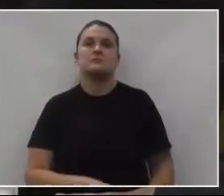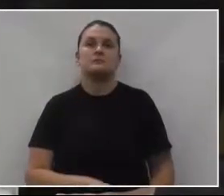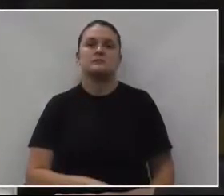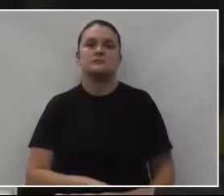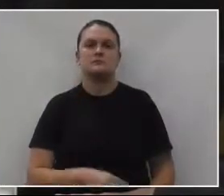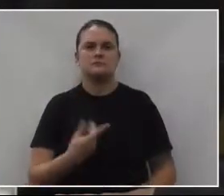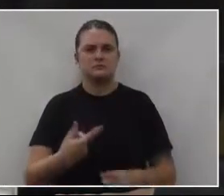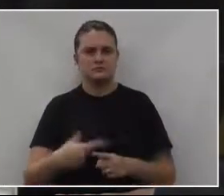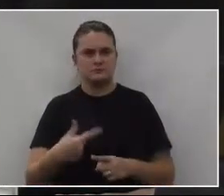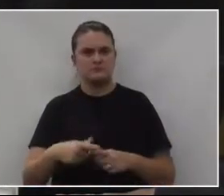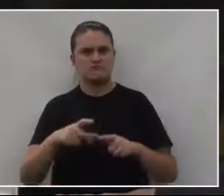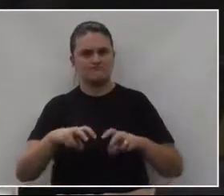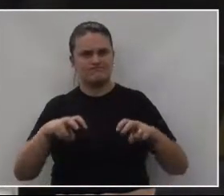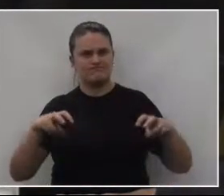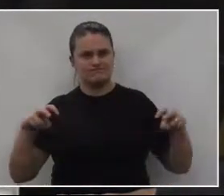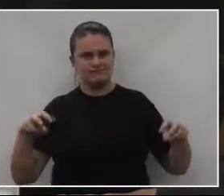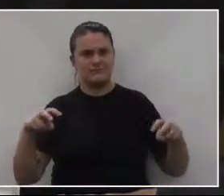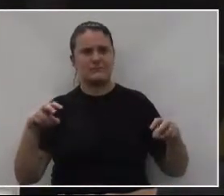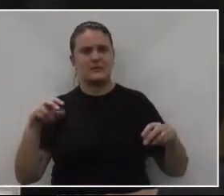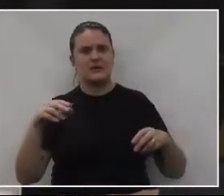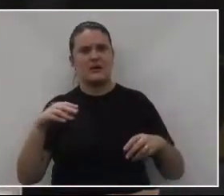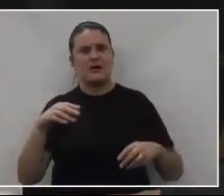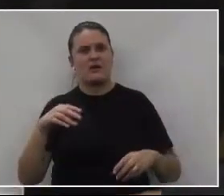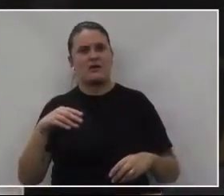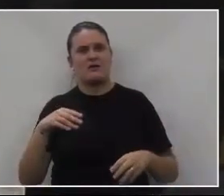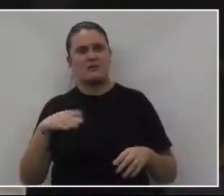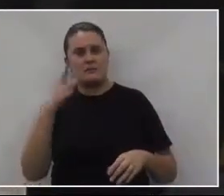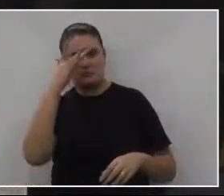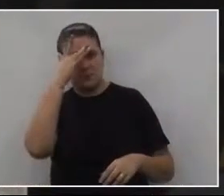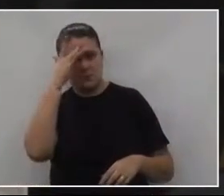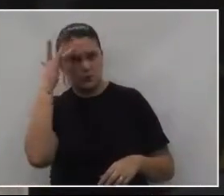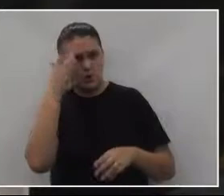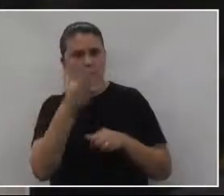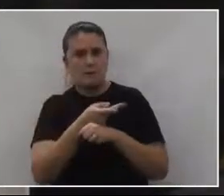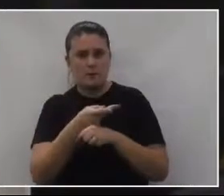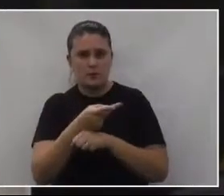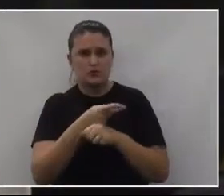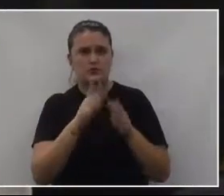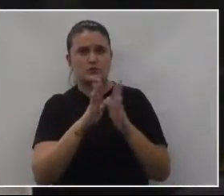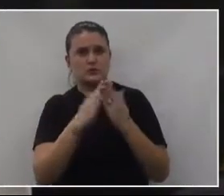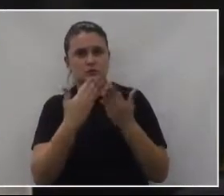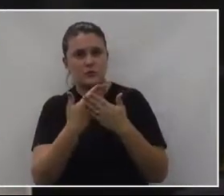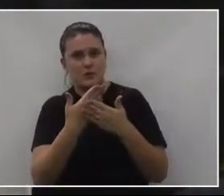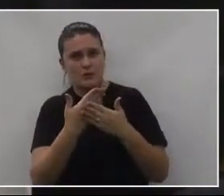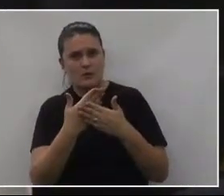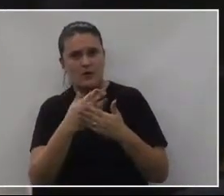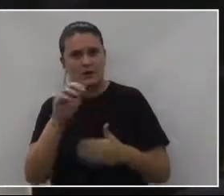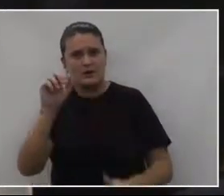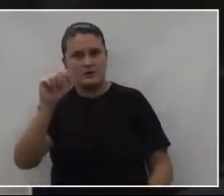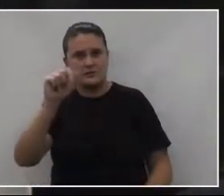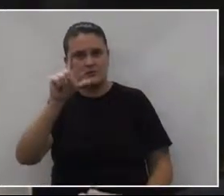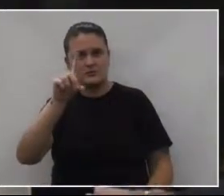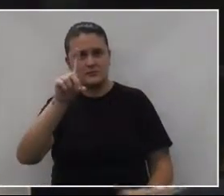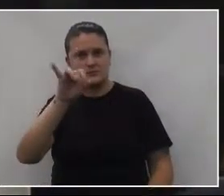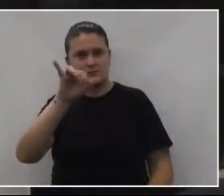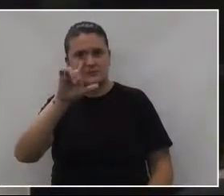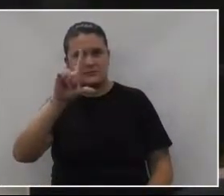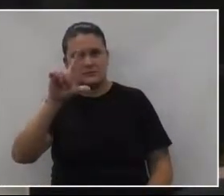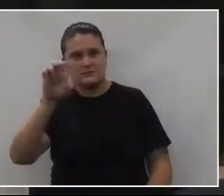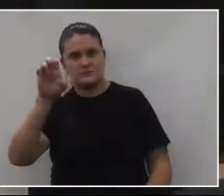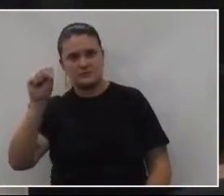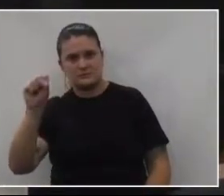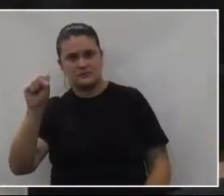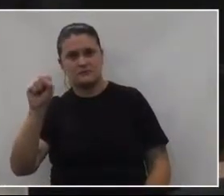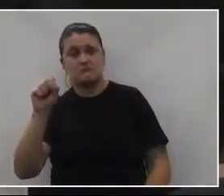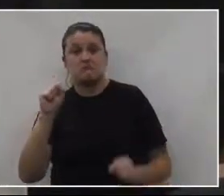pelo público que gostaria, e também nos procuraram, das escolas Adilis Bordim, né,